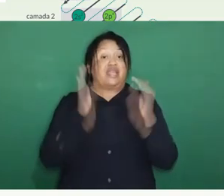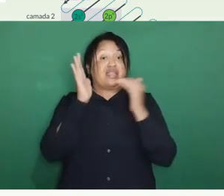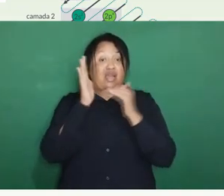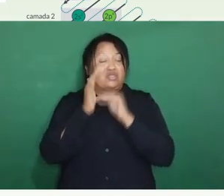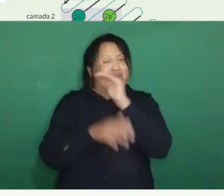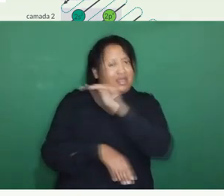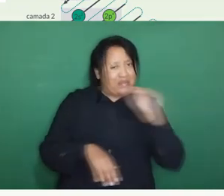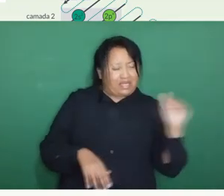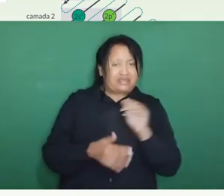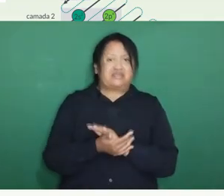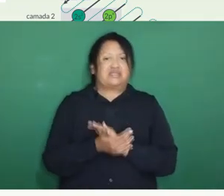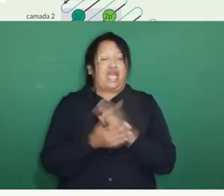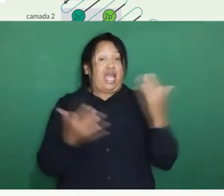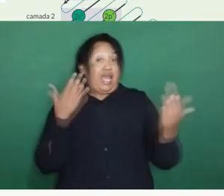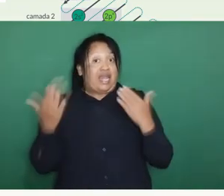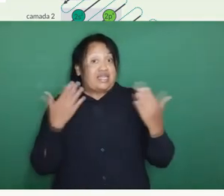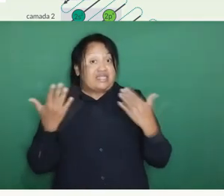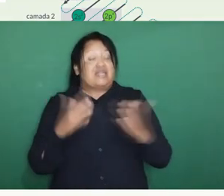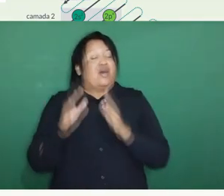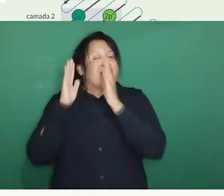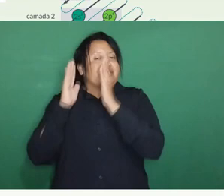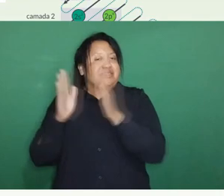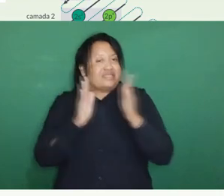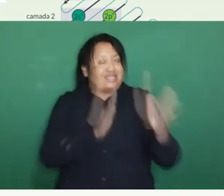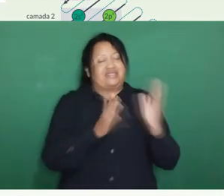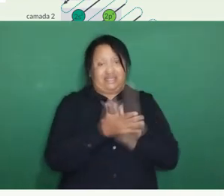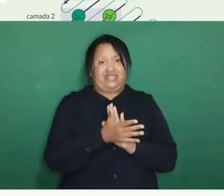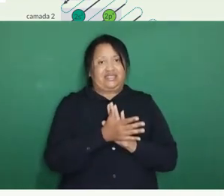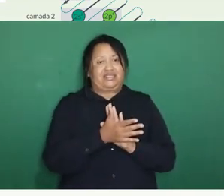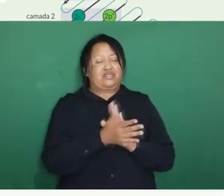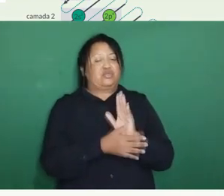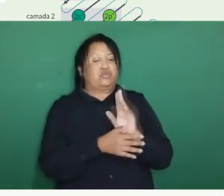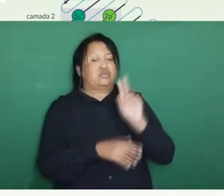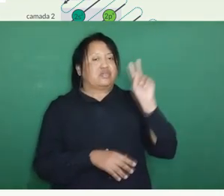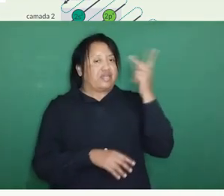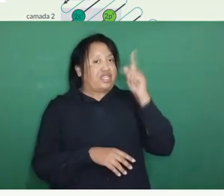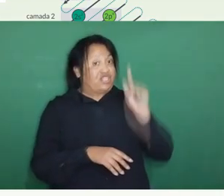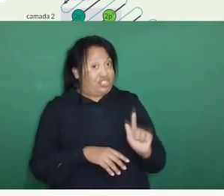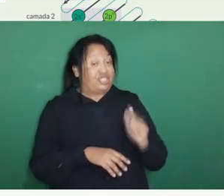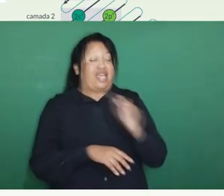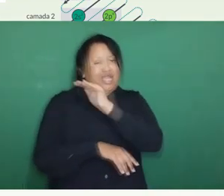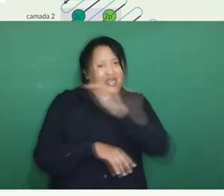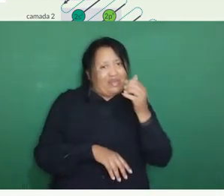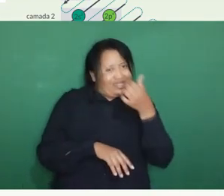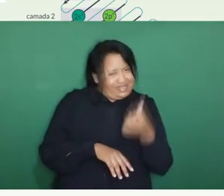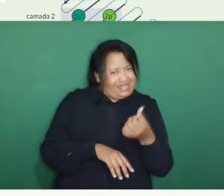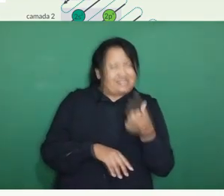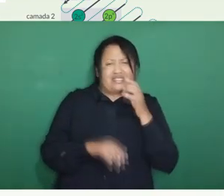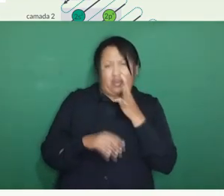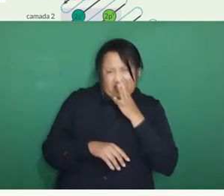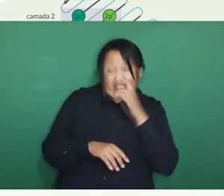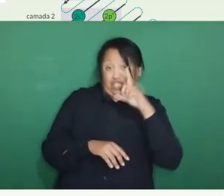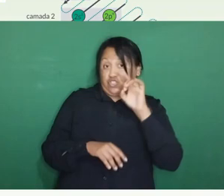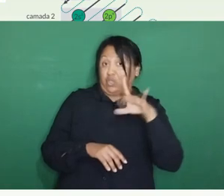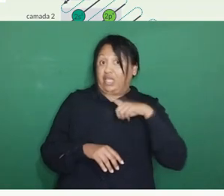e na última camada né que com relação a distribuição eletrônica do mercúrio que a camada 6 na camada 6